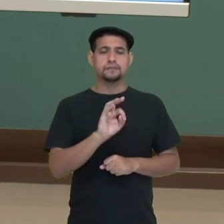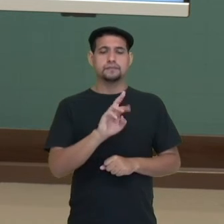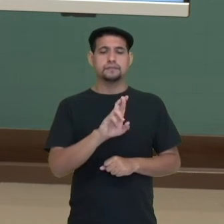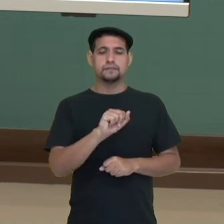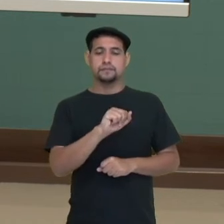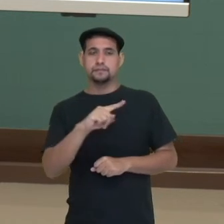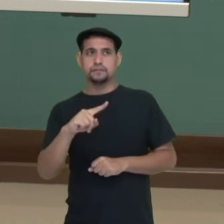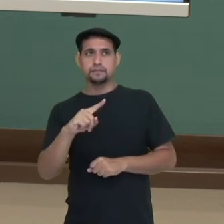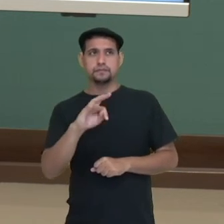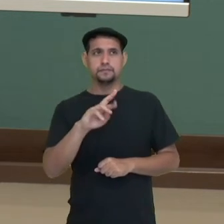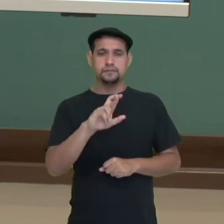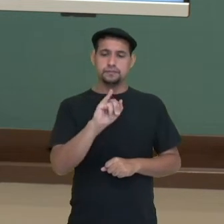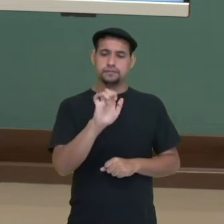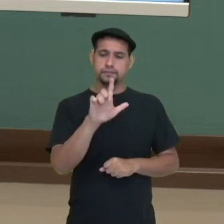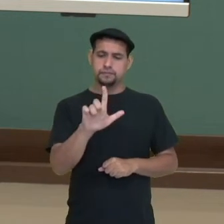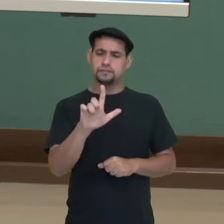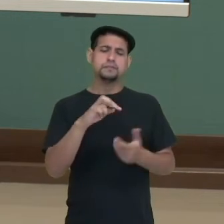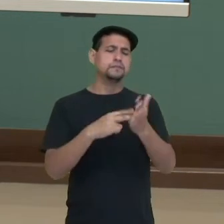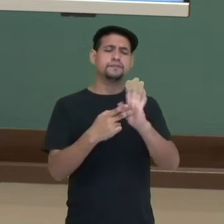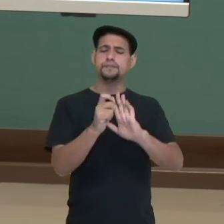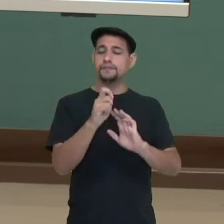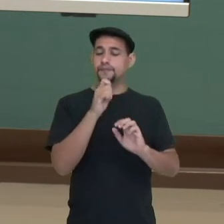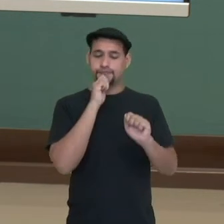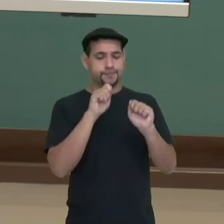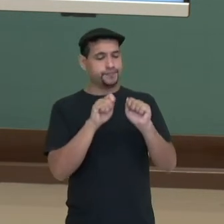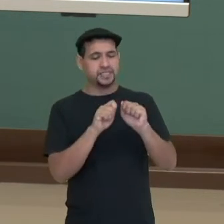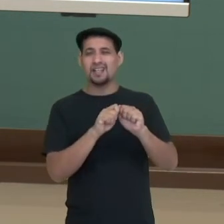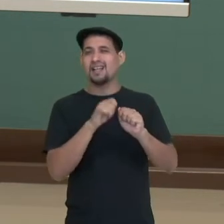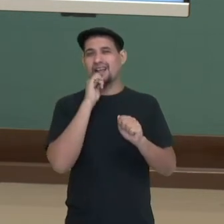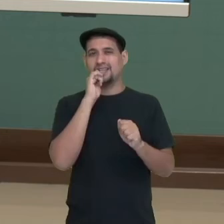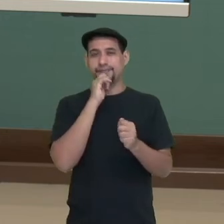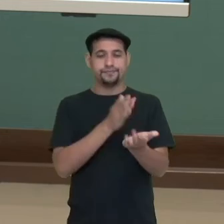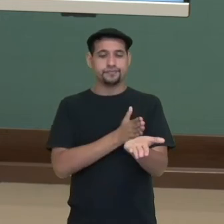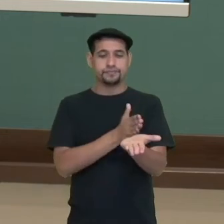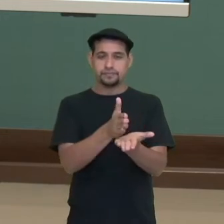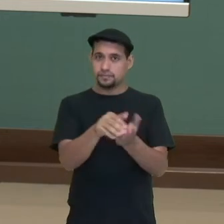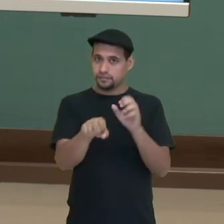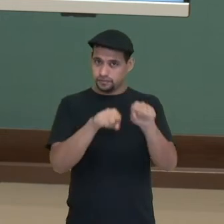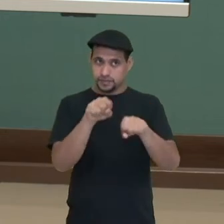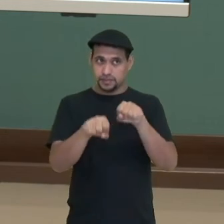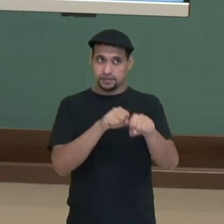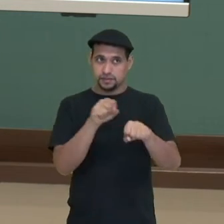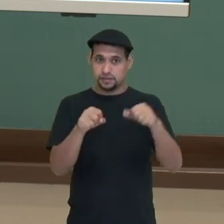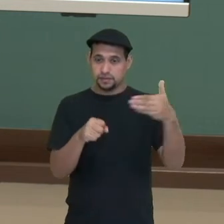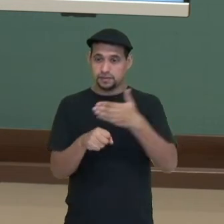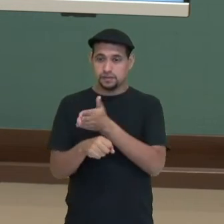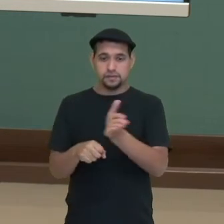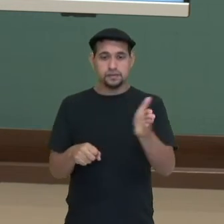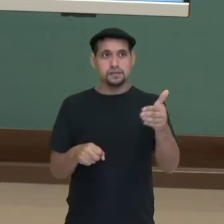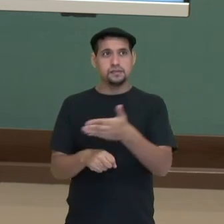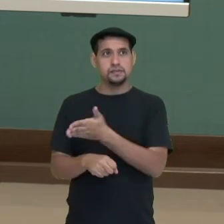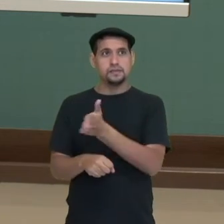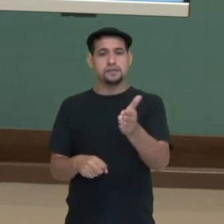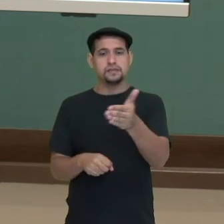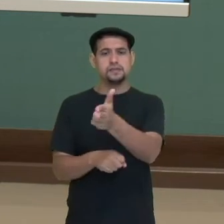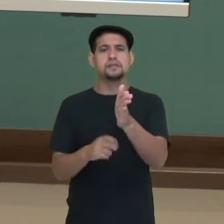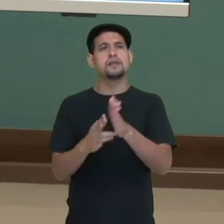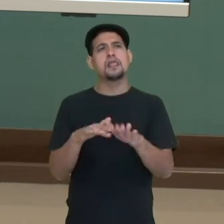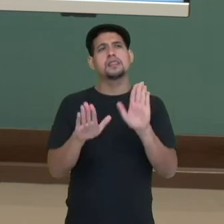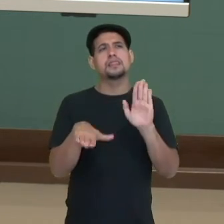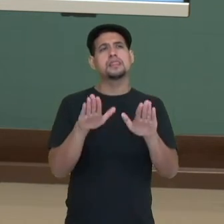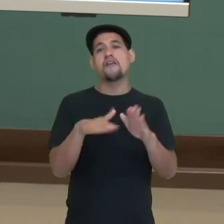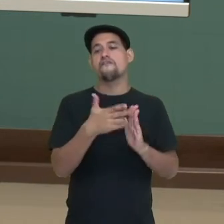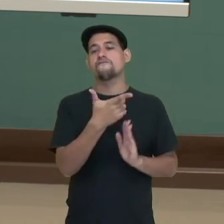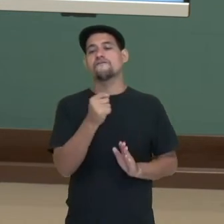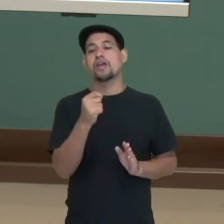trip trail, que nada mais é que você fazer trilhas ali durante a competição. Então são trilhas que variam aí